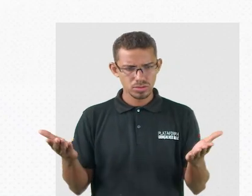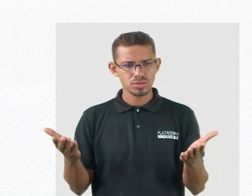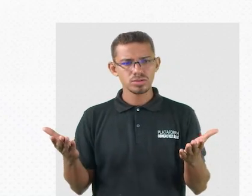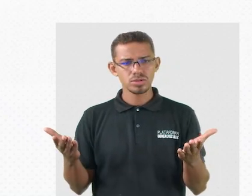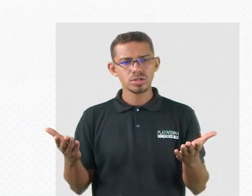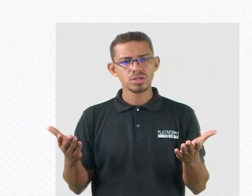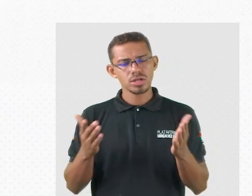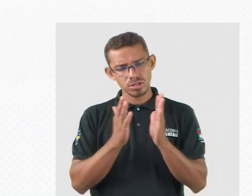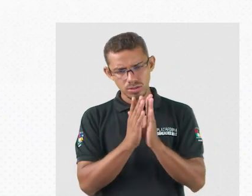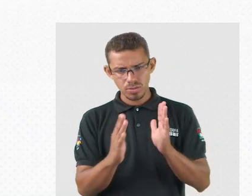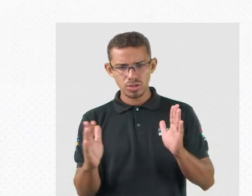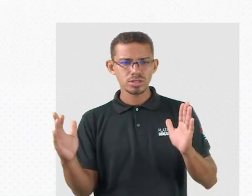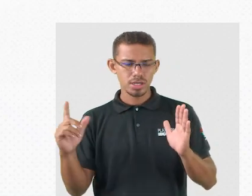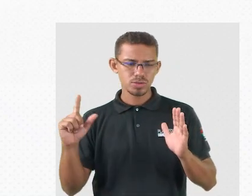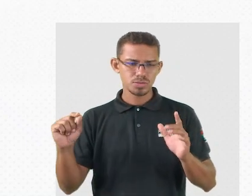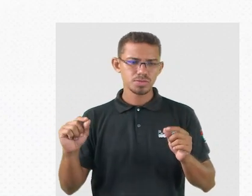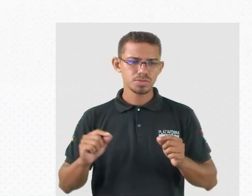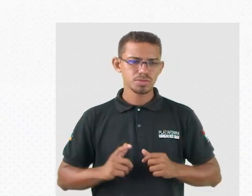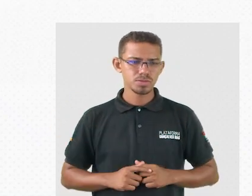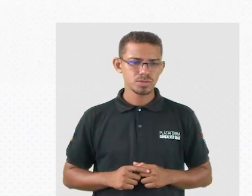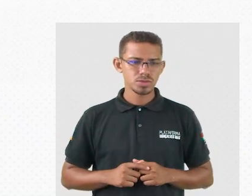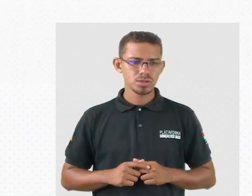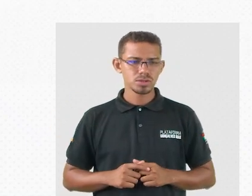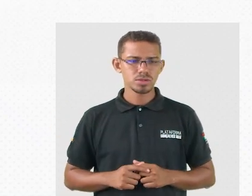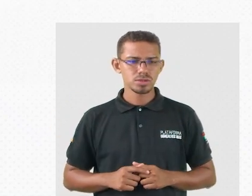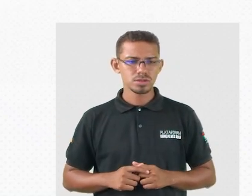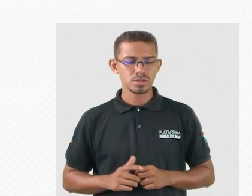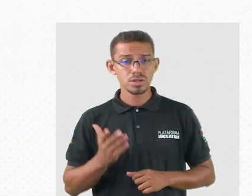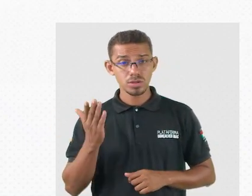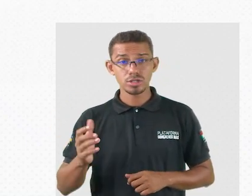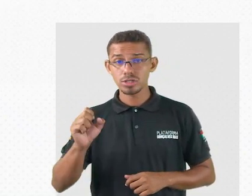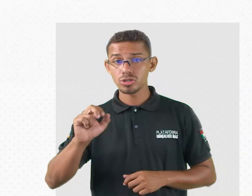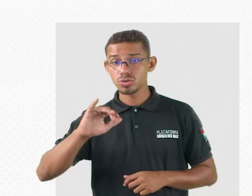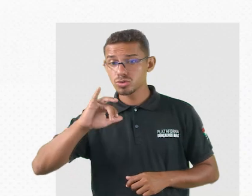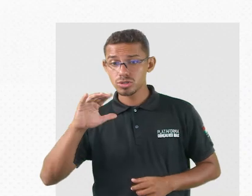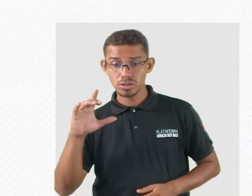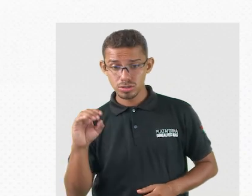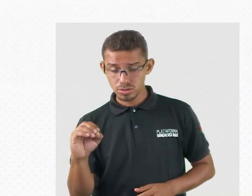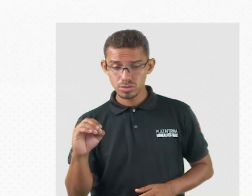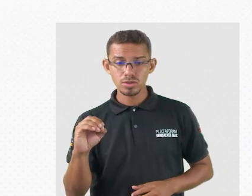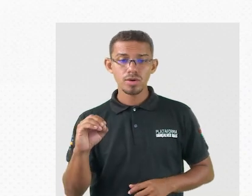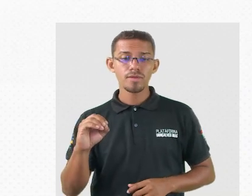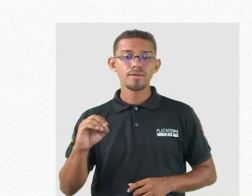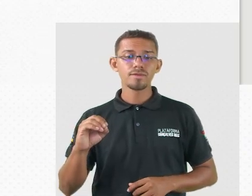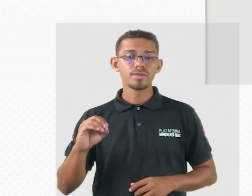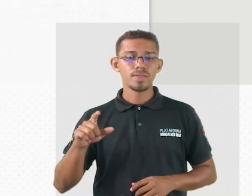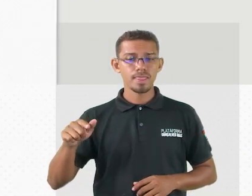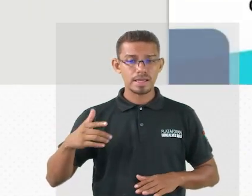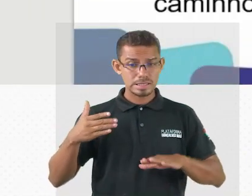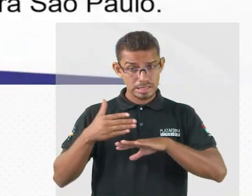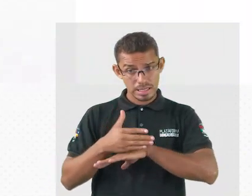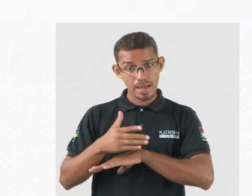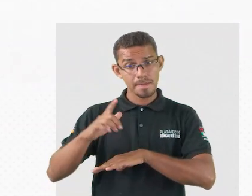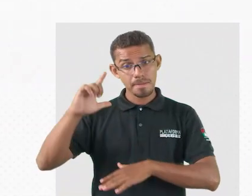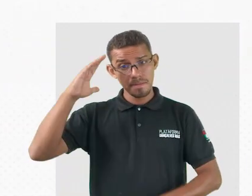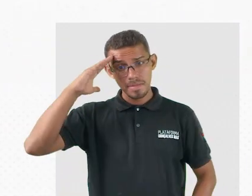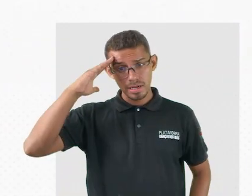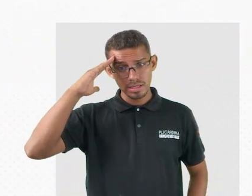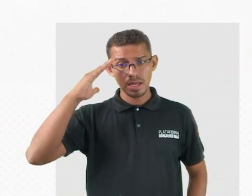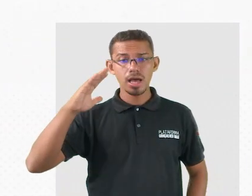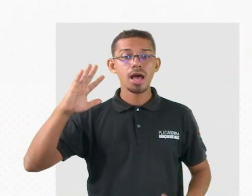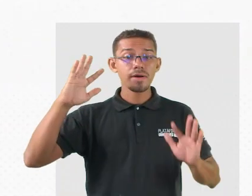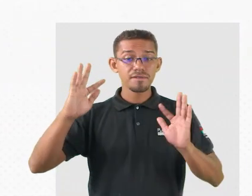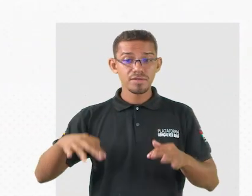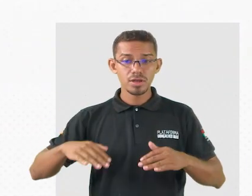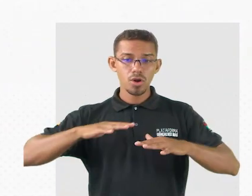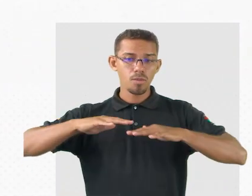né, nesse processo. Então, ele se torna esse sujeito que vai, né, a partir dessa intervenção militar, por fim